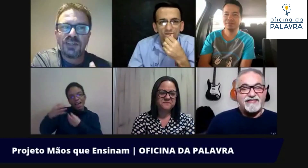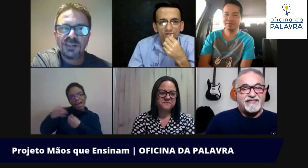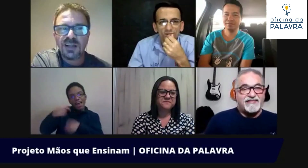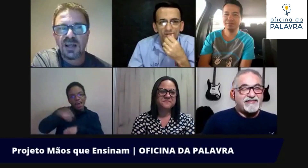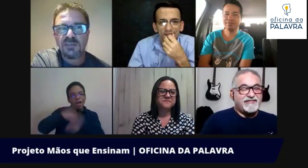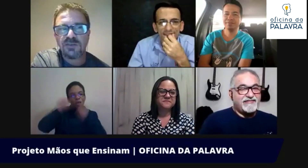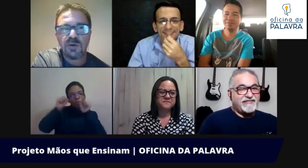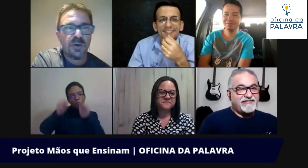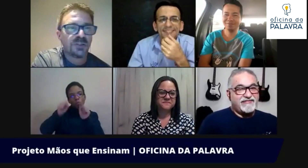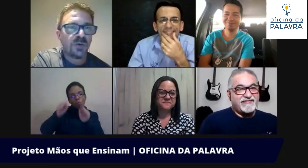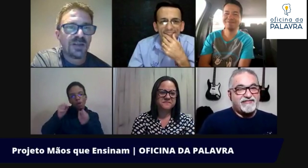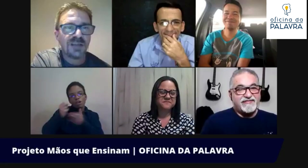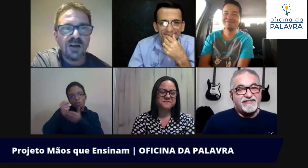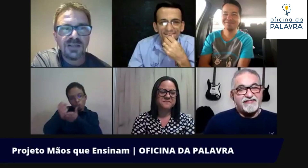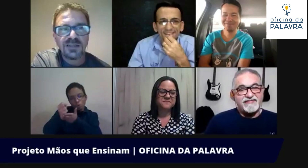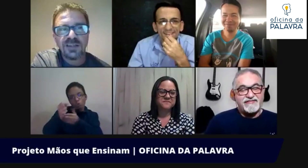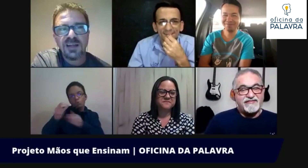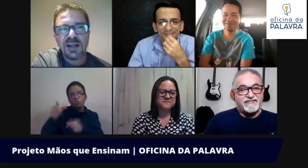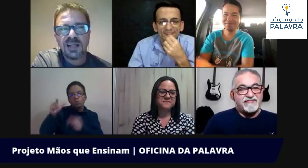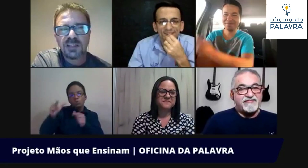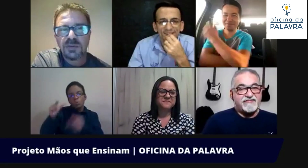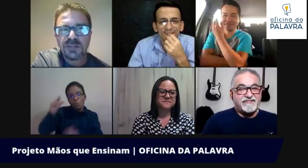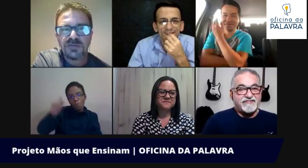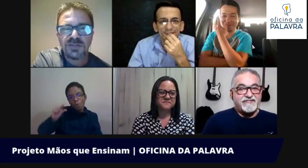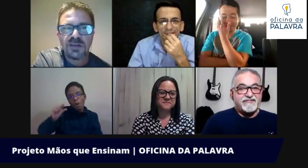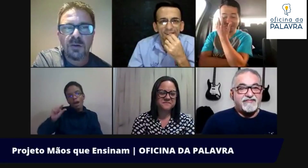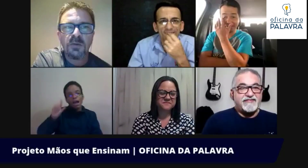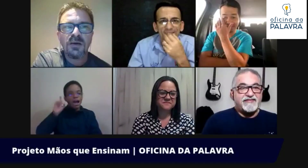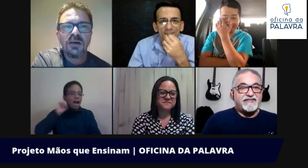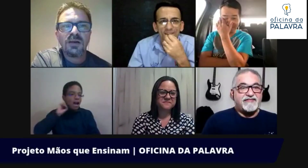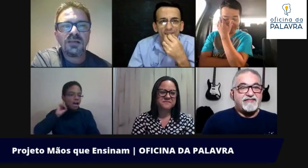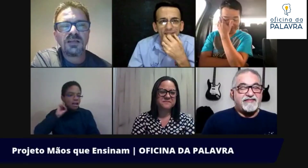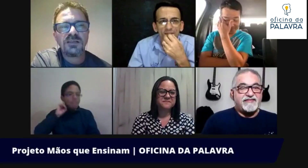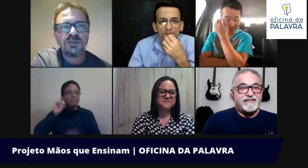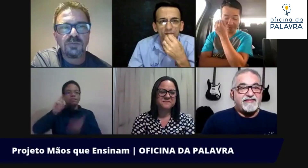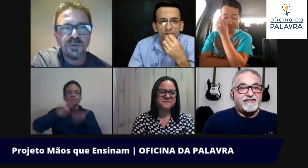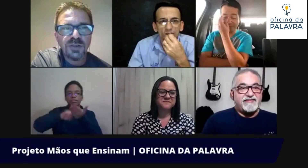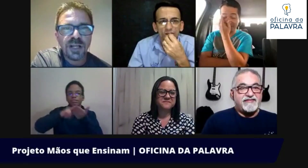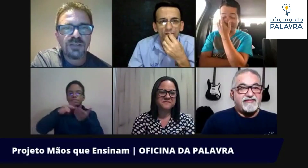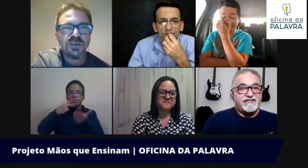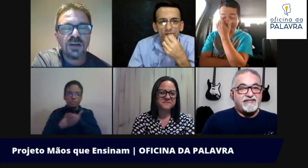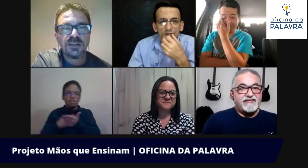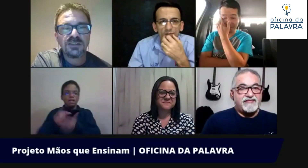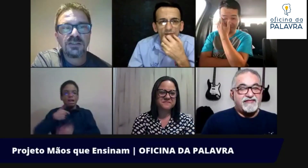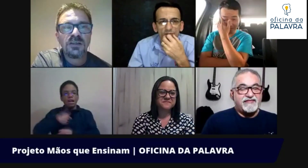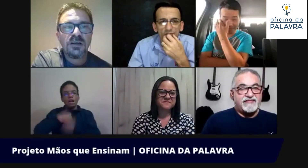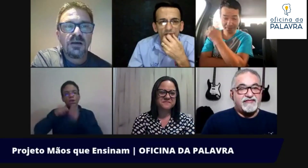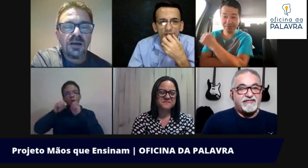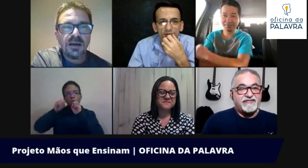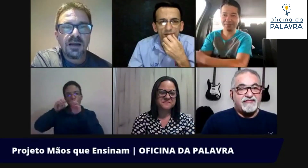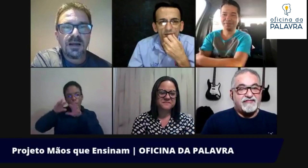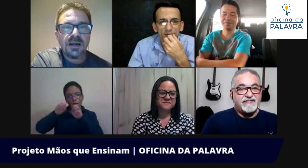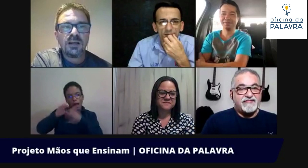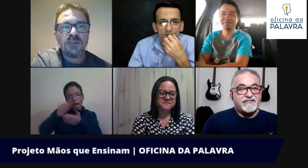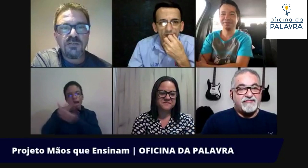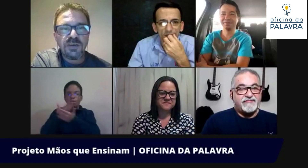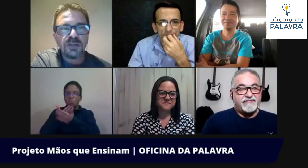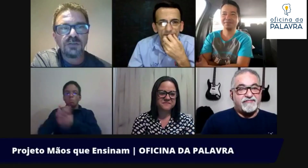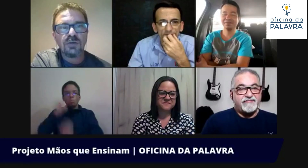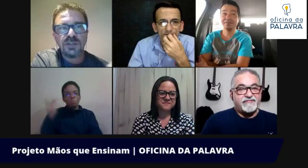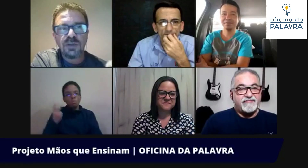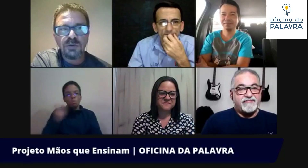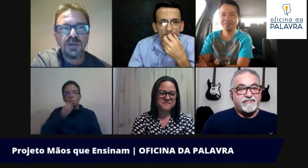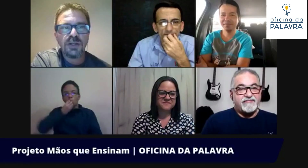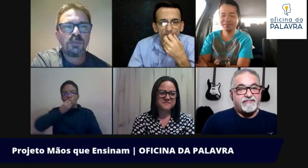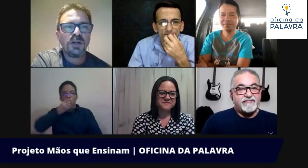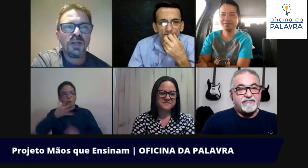está falando aqui na live. Então, eu entro com as aulas, a Daniele entra com a tradução, e tem sido muito gratificante, e vai